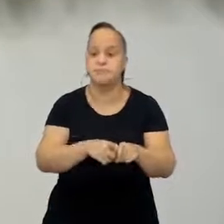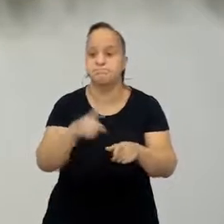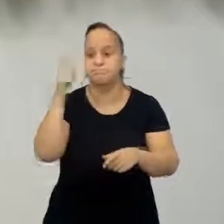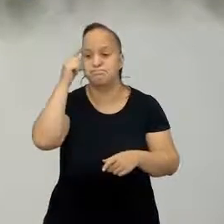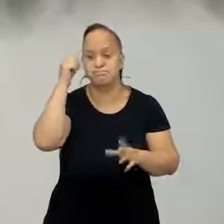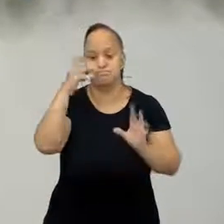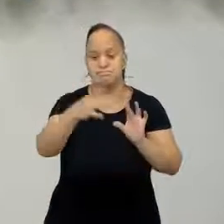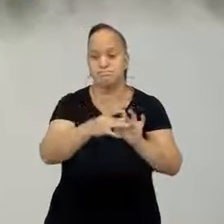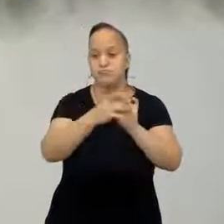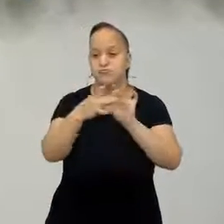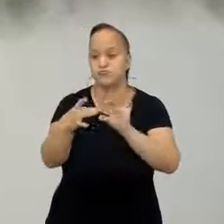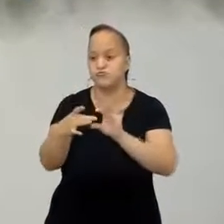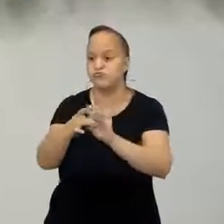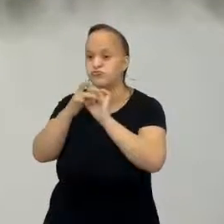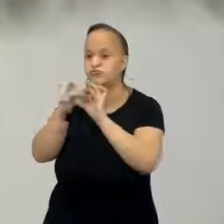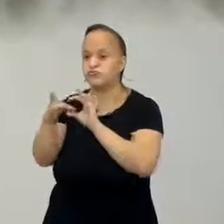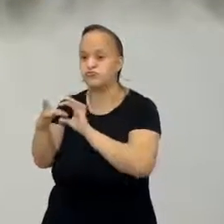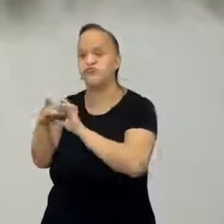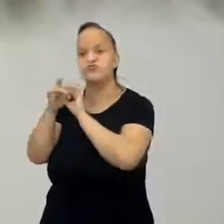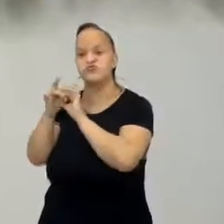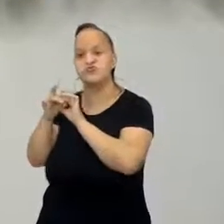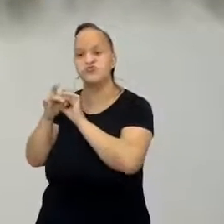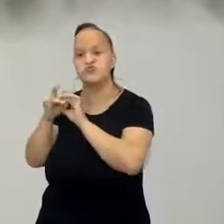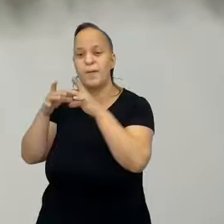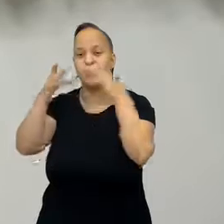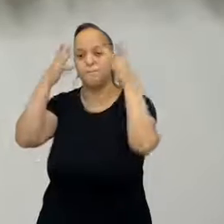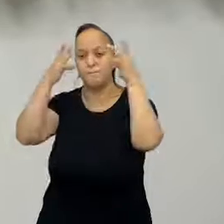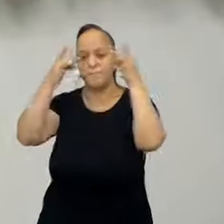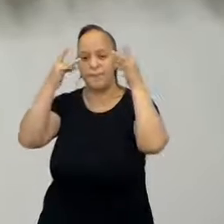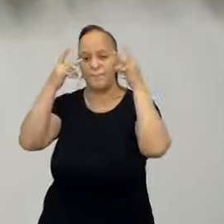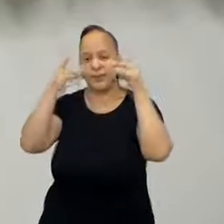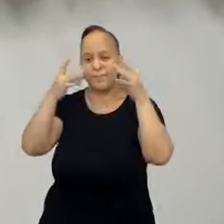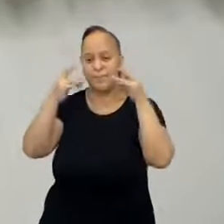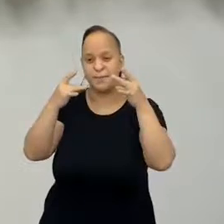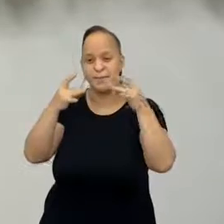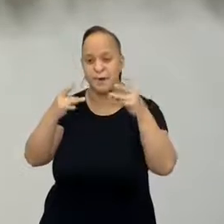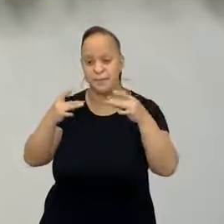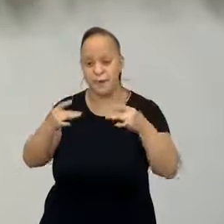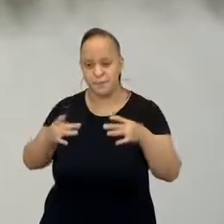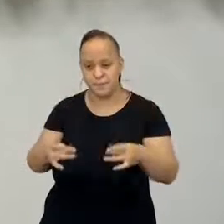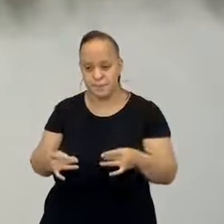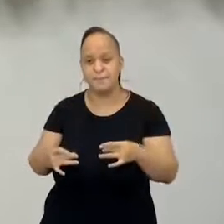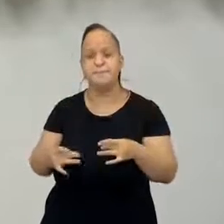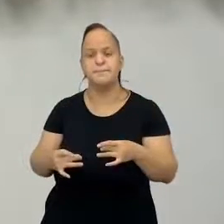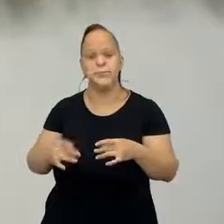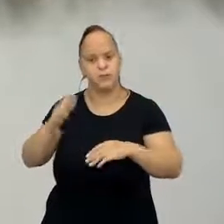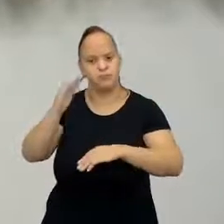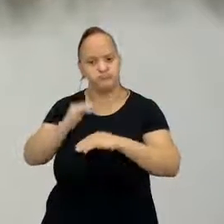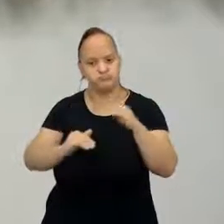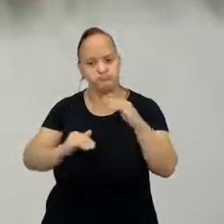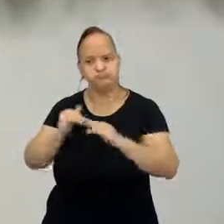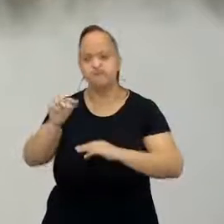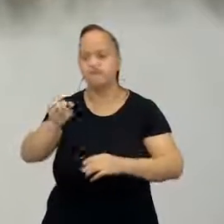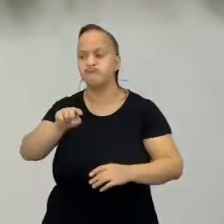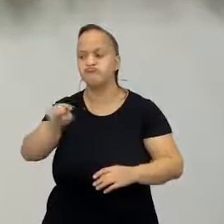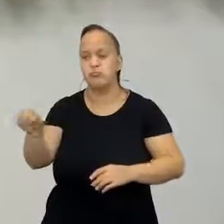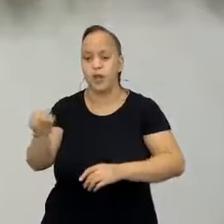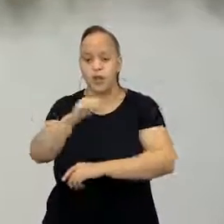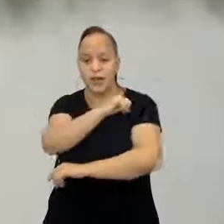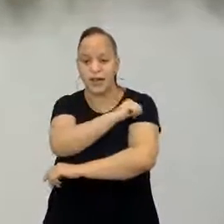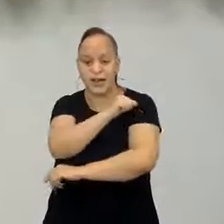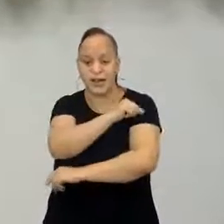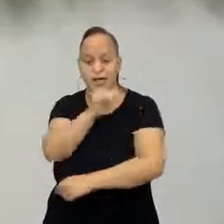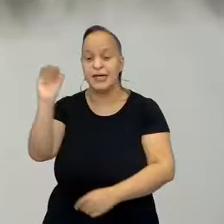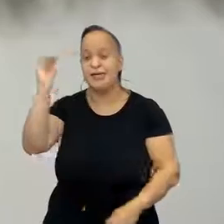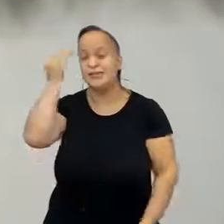está interligado, descrevendo essas habilidades, explicando esses conceitos, o estudante consegue entender,